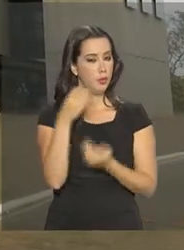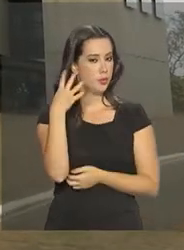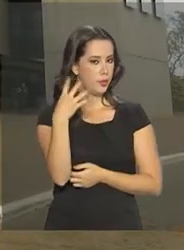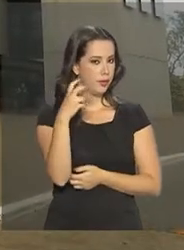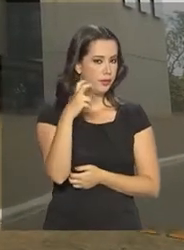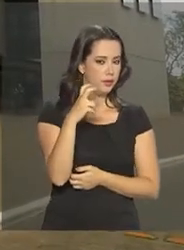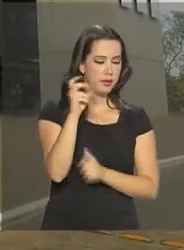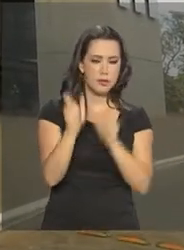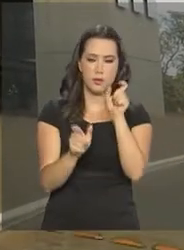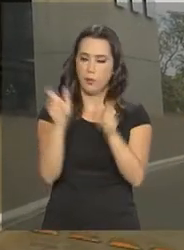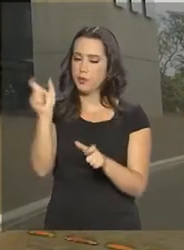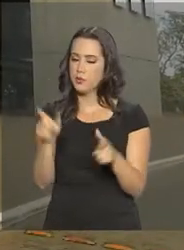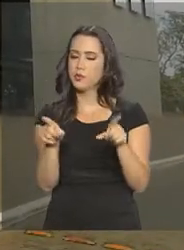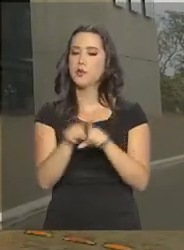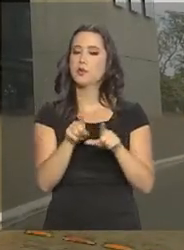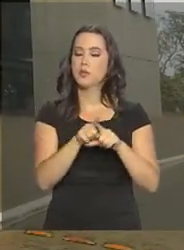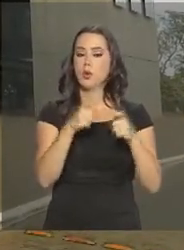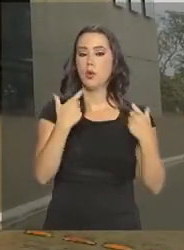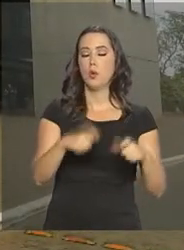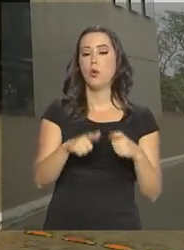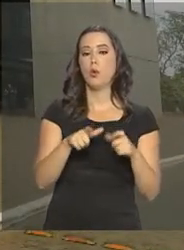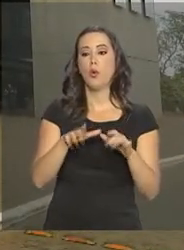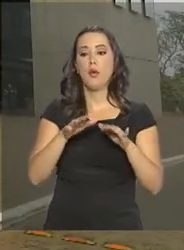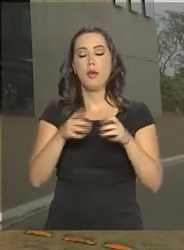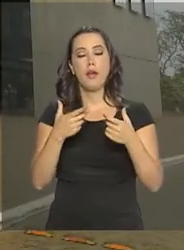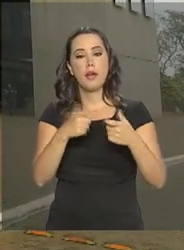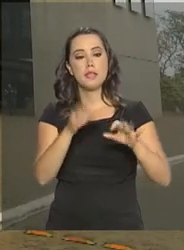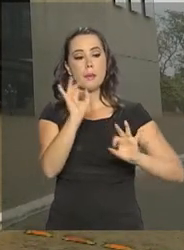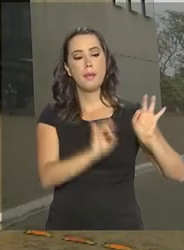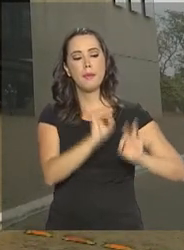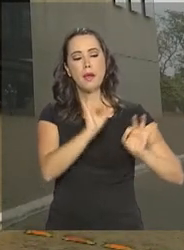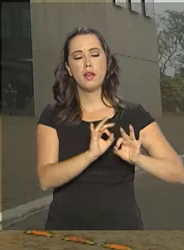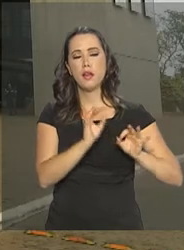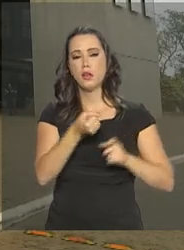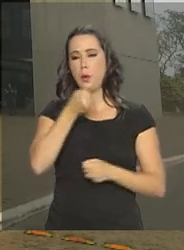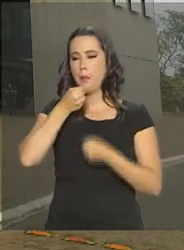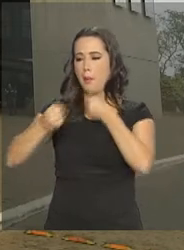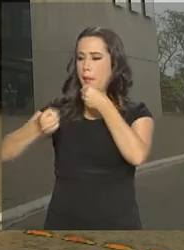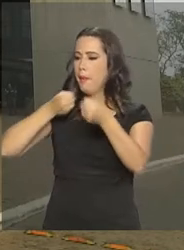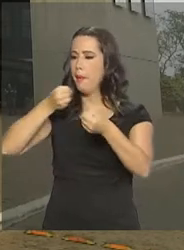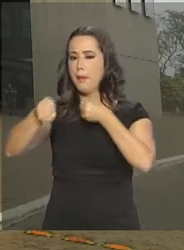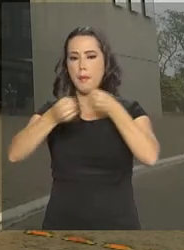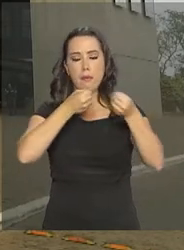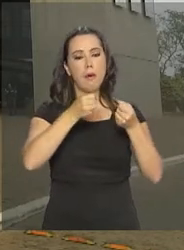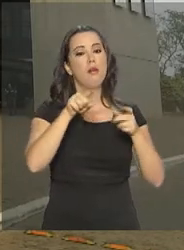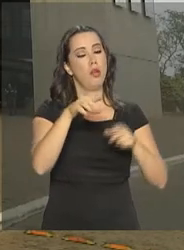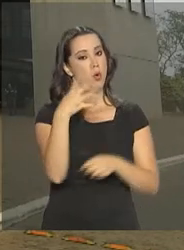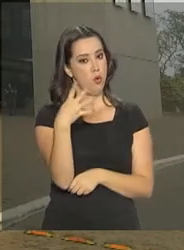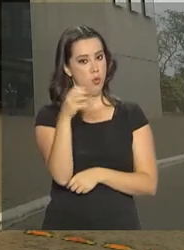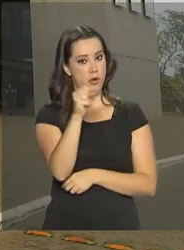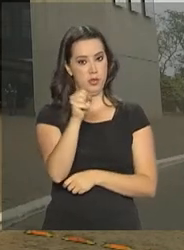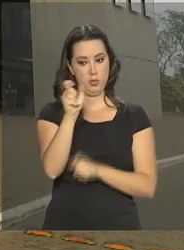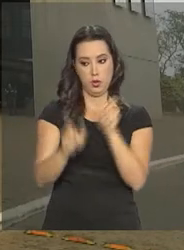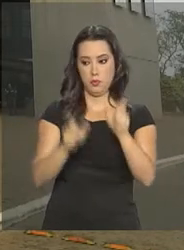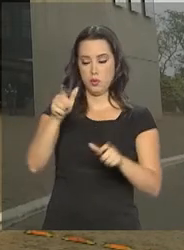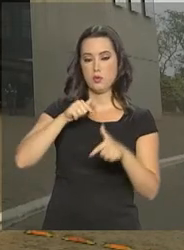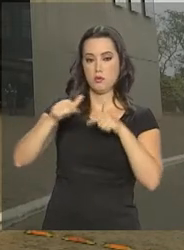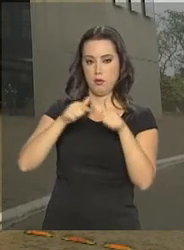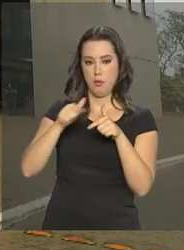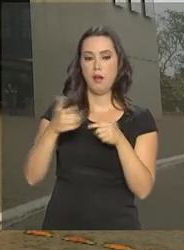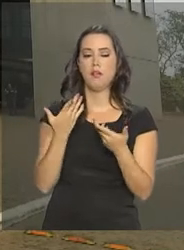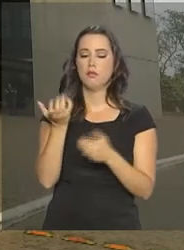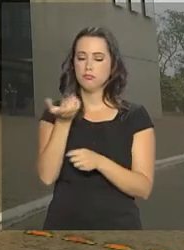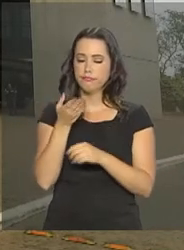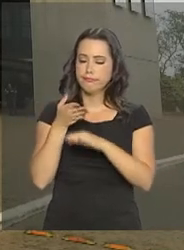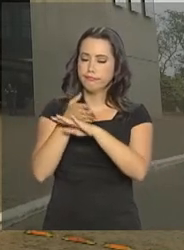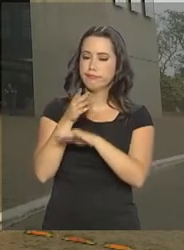e mais um comitê de imprensa de 315 metros quadrados com 48 posições de trabalho para atender aos jornalistas